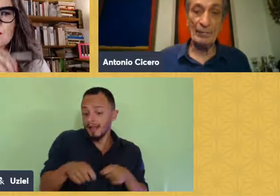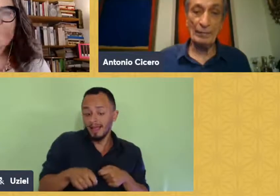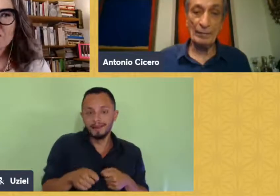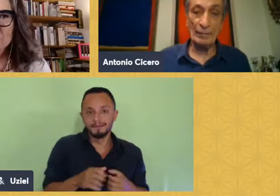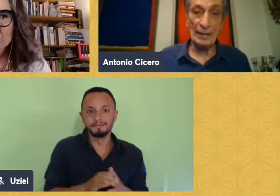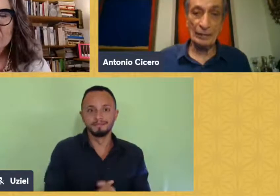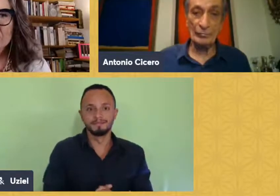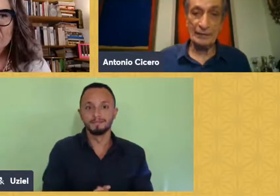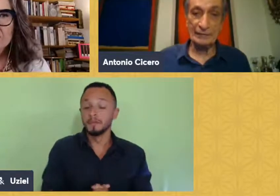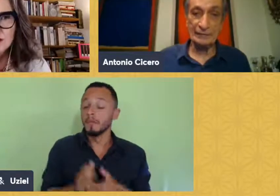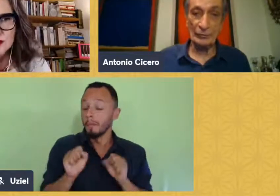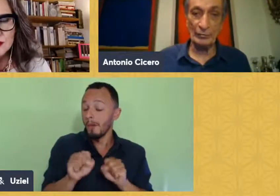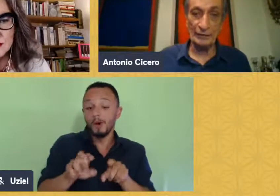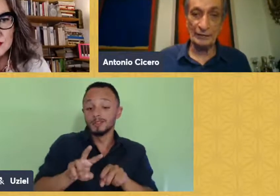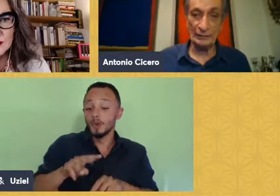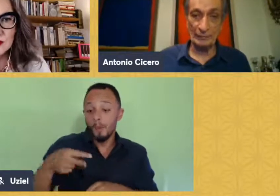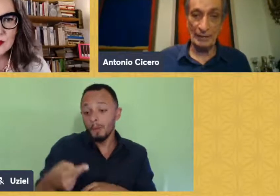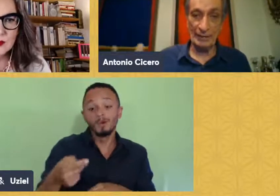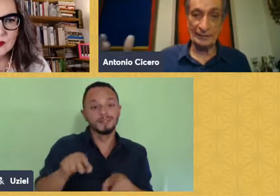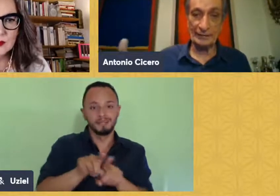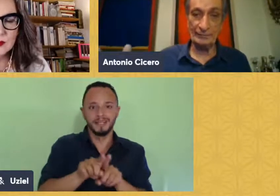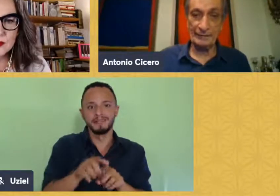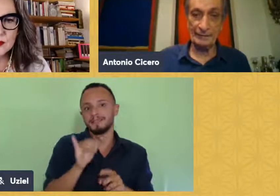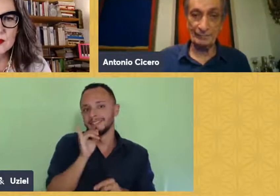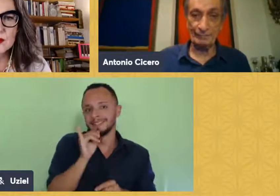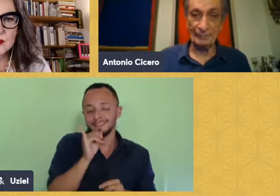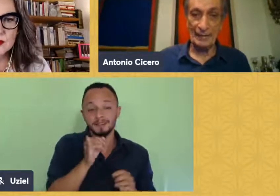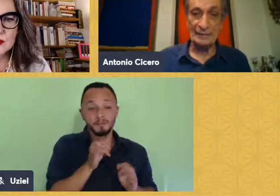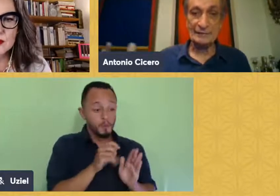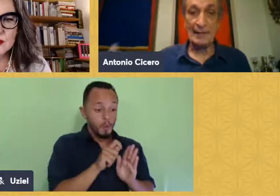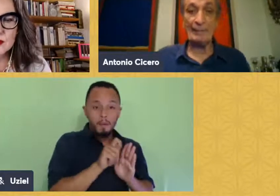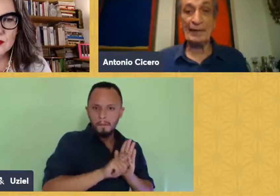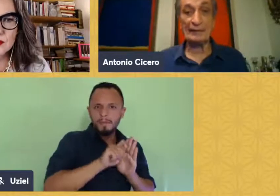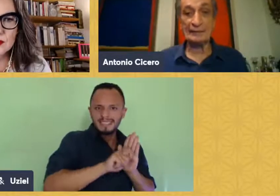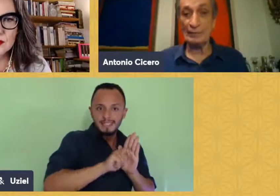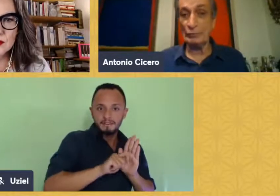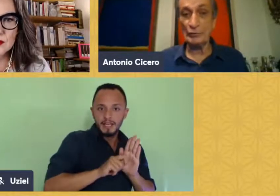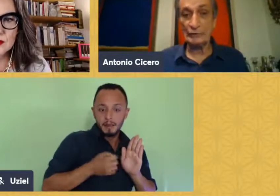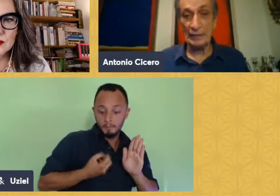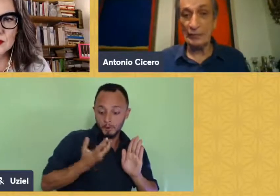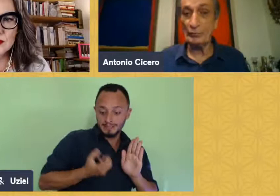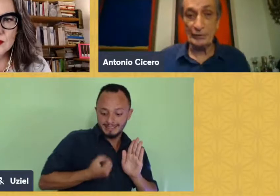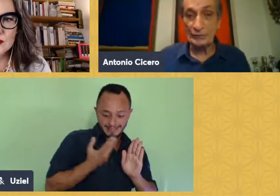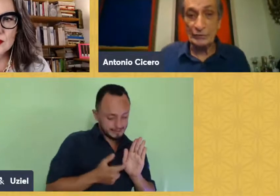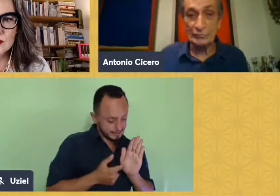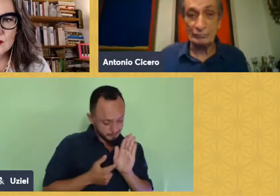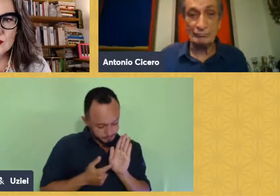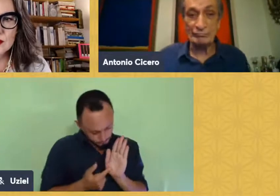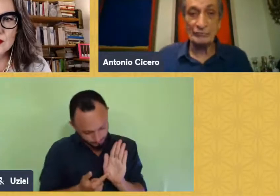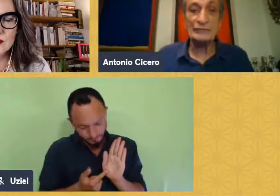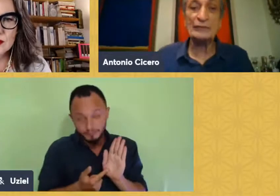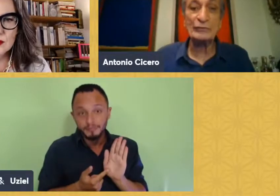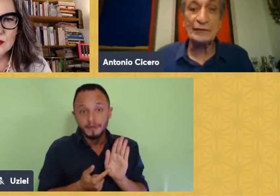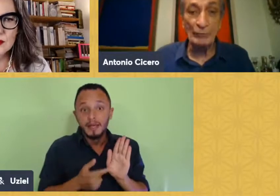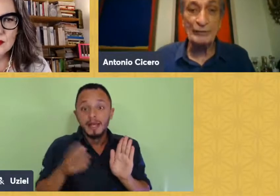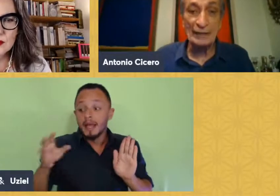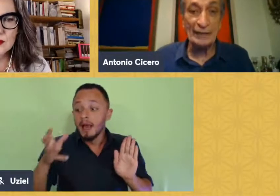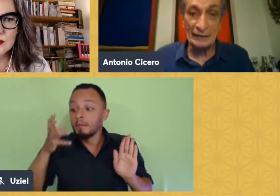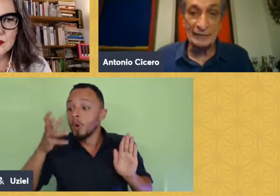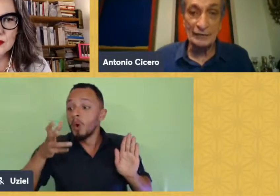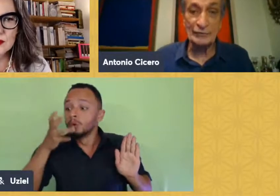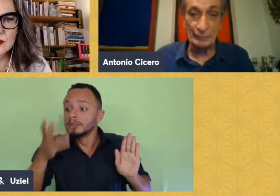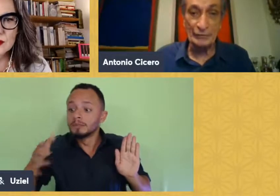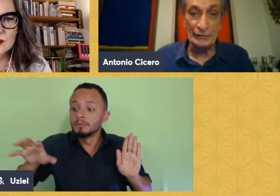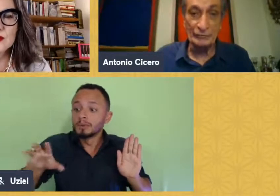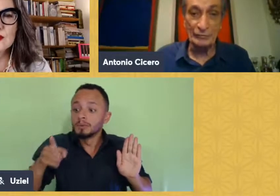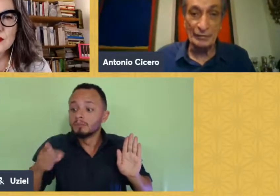há uma canção minha, uma letra minha, separada da música, realmente não tenha muita